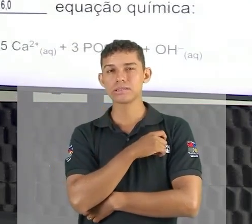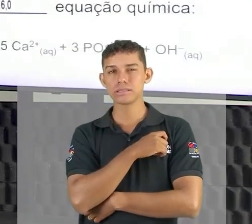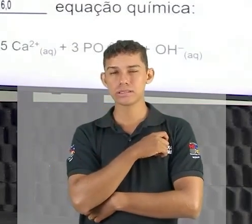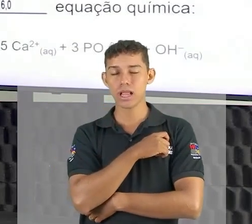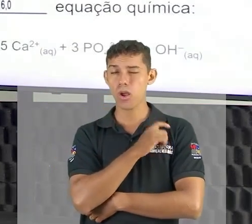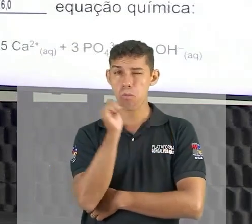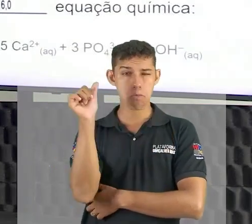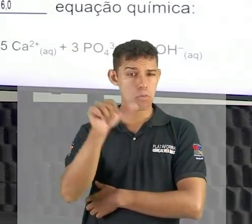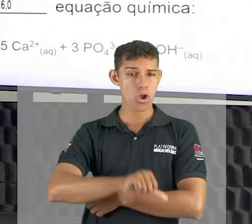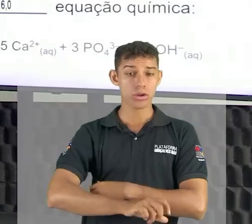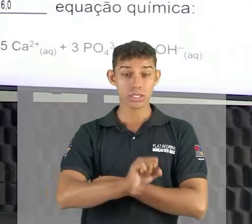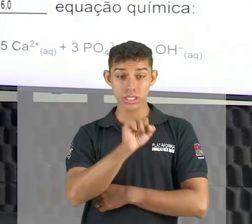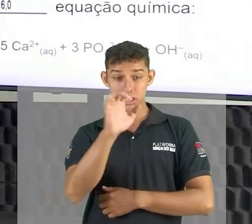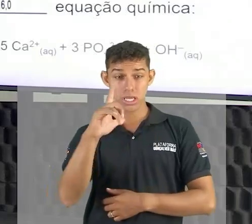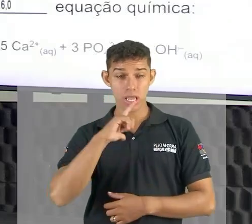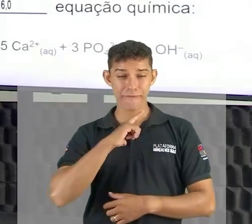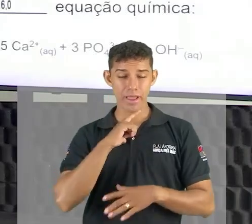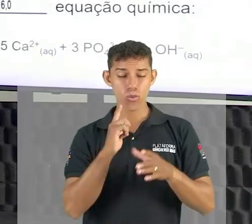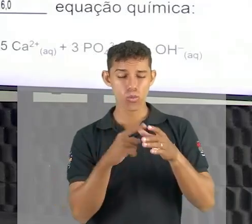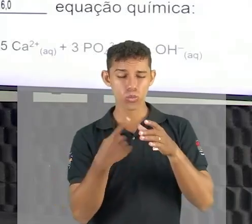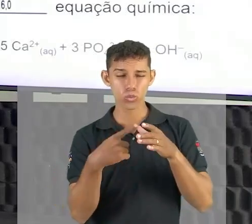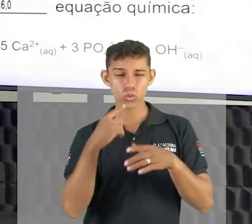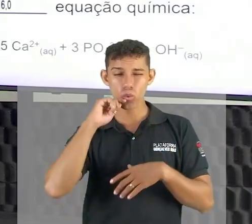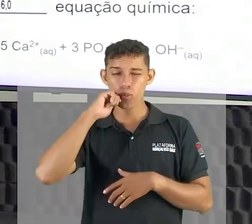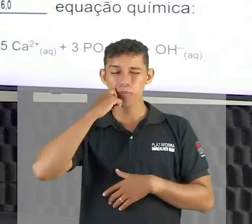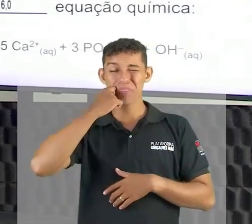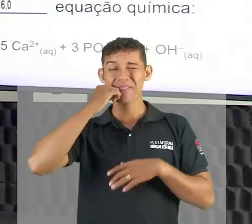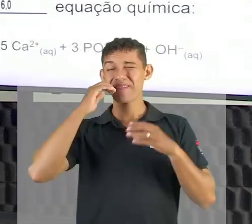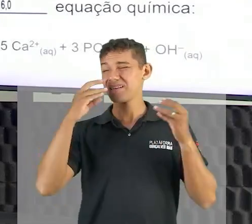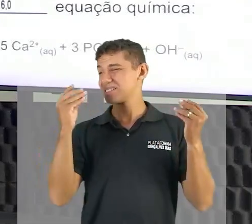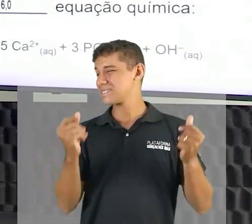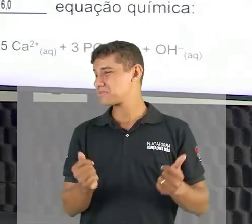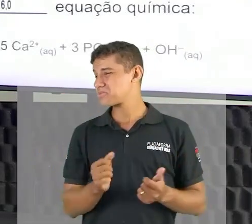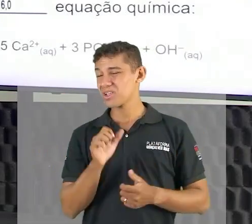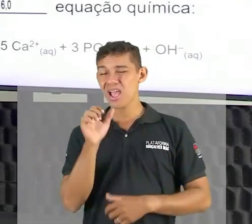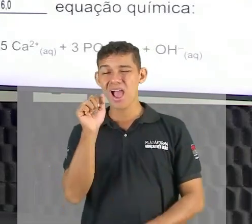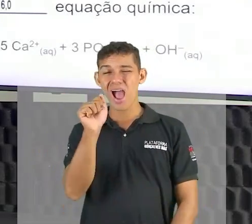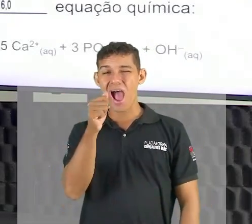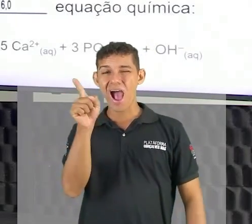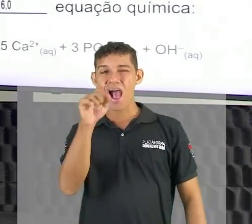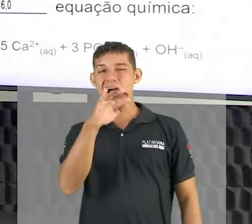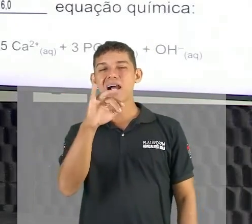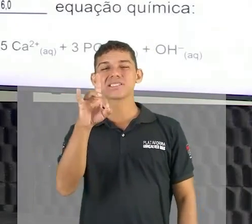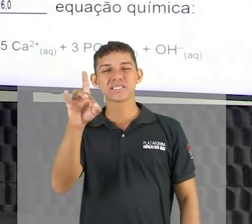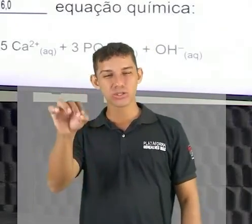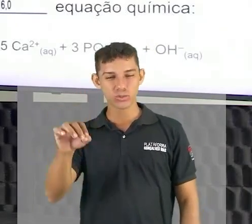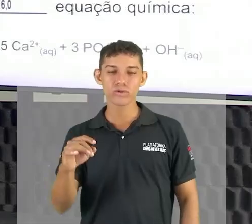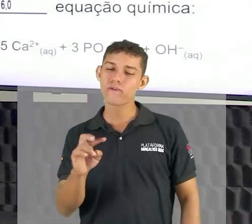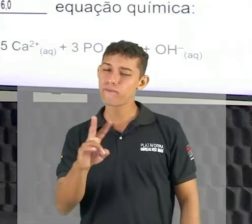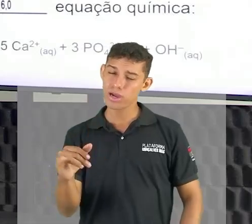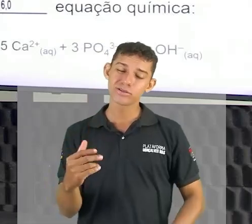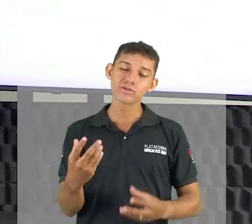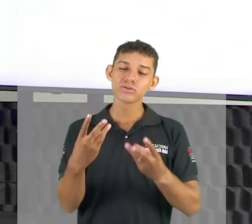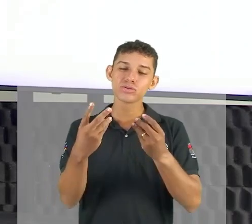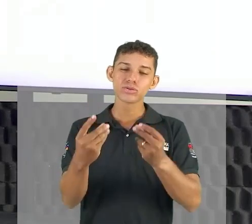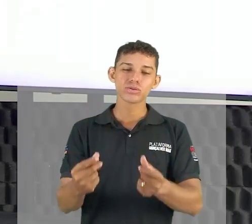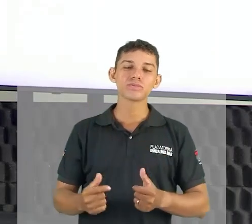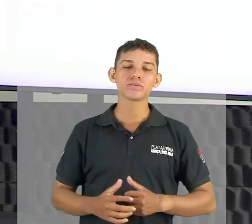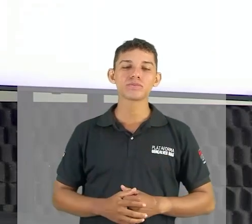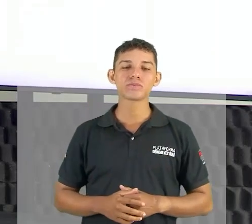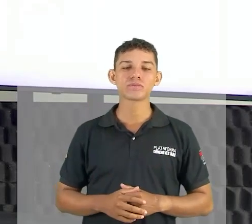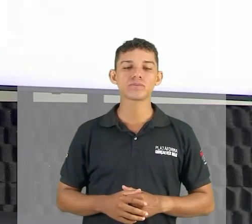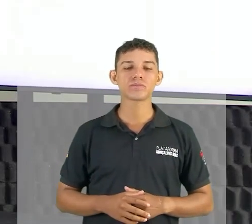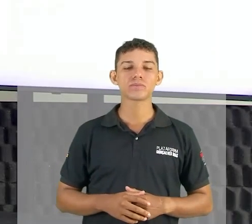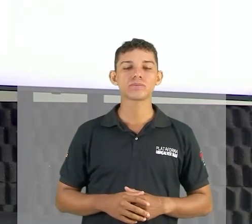Para mim, se eu tiver com suco de limão, eu tenho um meio bem ácido, vai ajudar no processo de desmineralização.